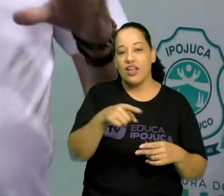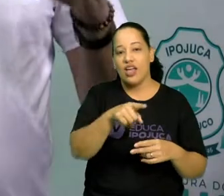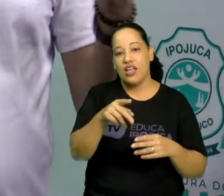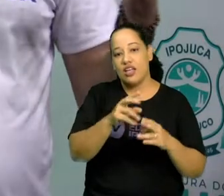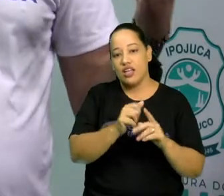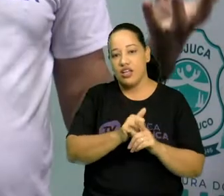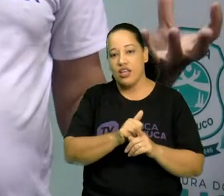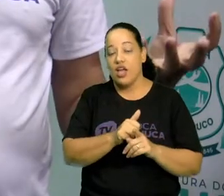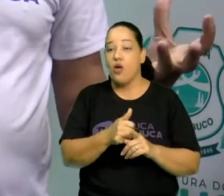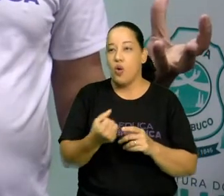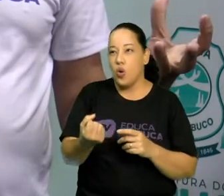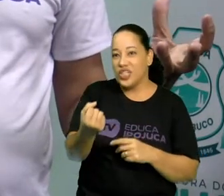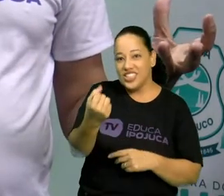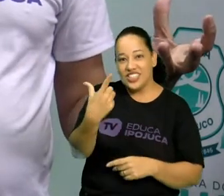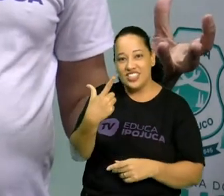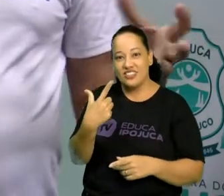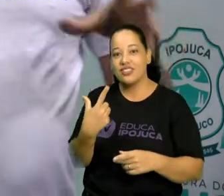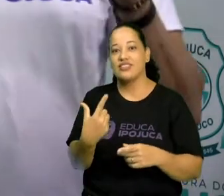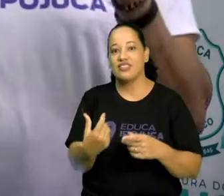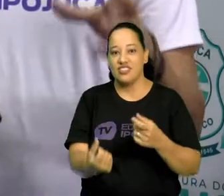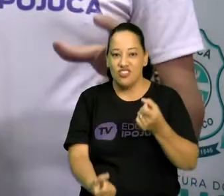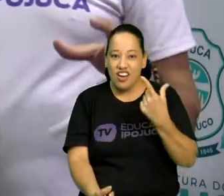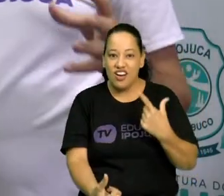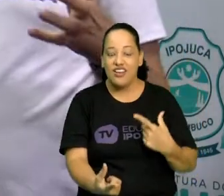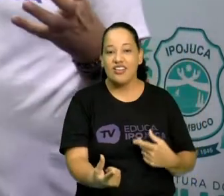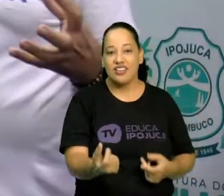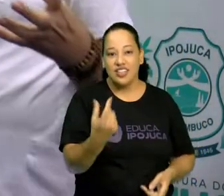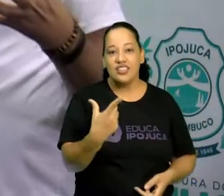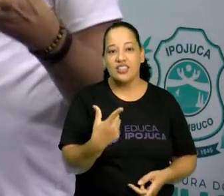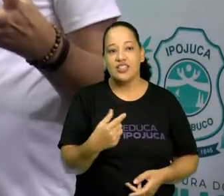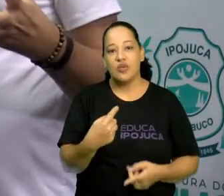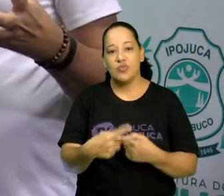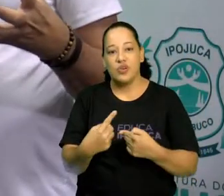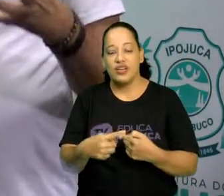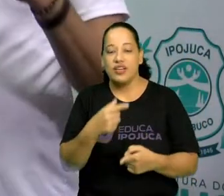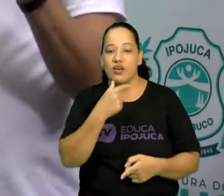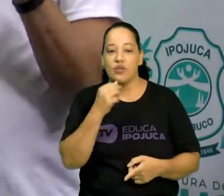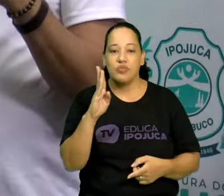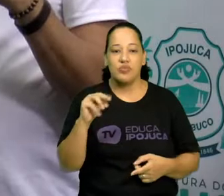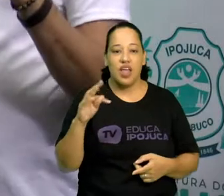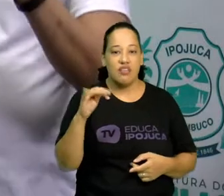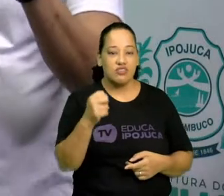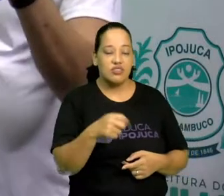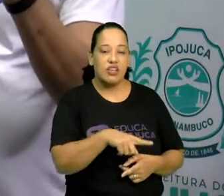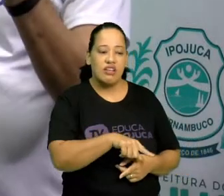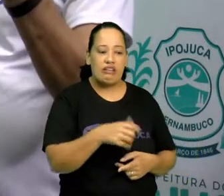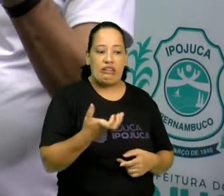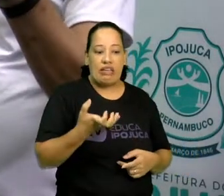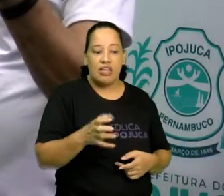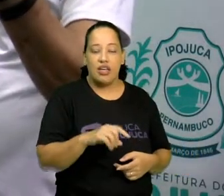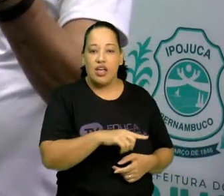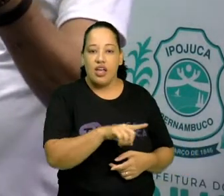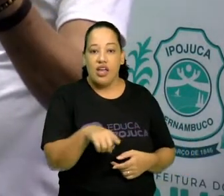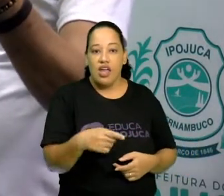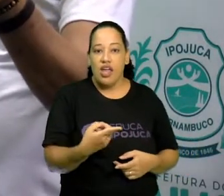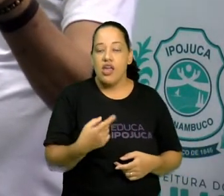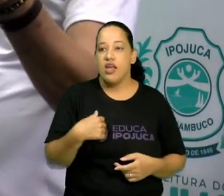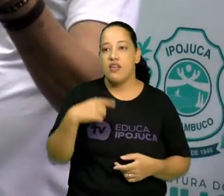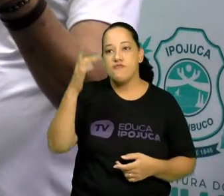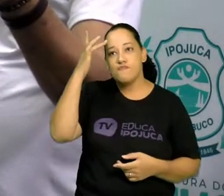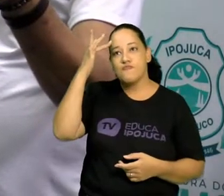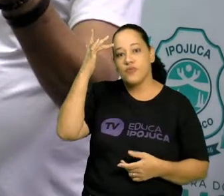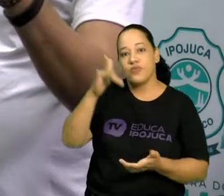o estranhamento brecht e ano o que preste ele que a todo momento que a gente entenda que tu ali Um Faz de